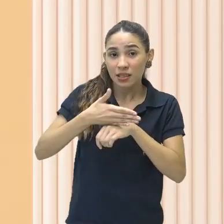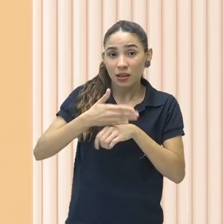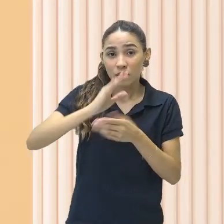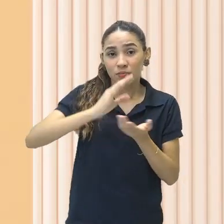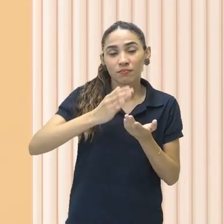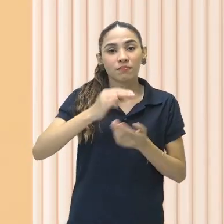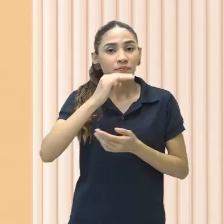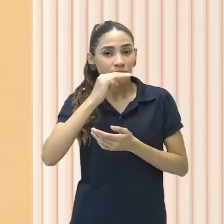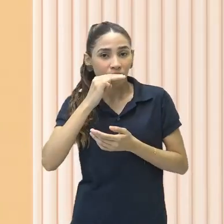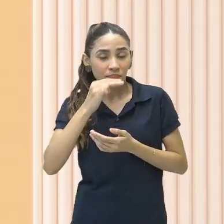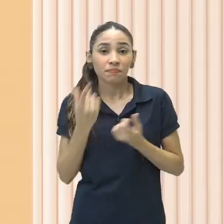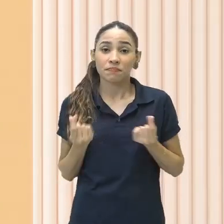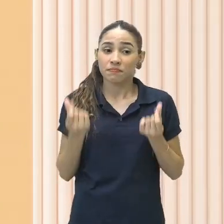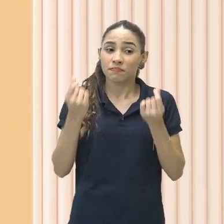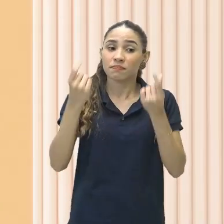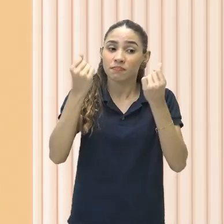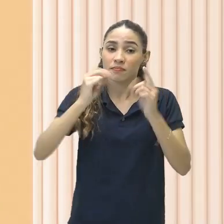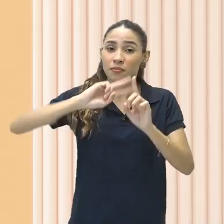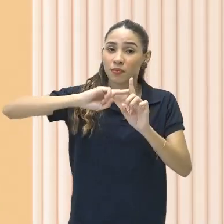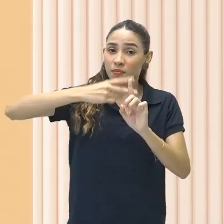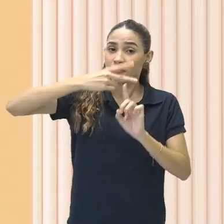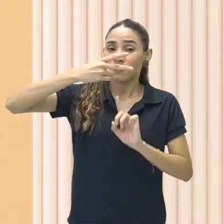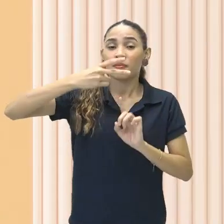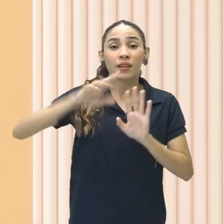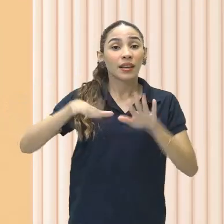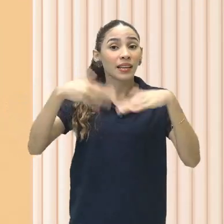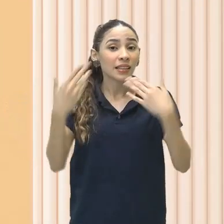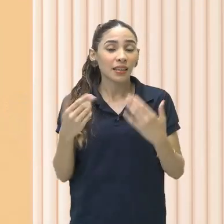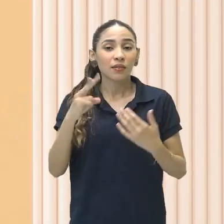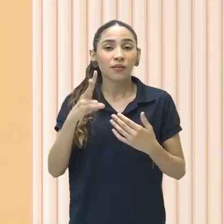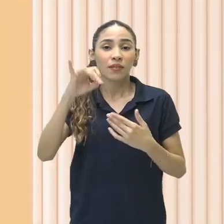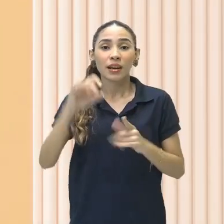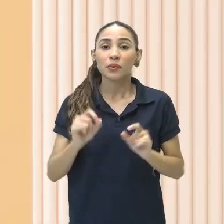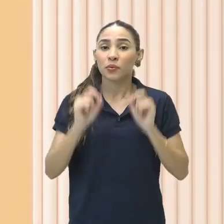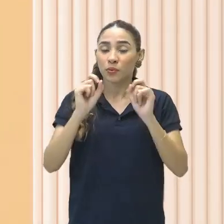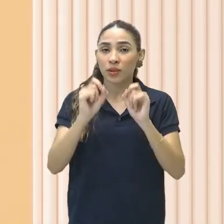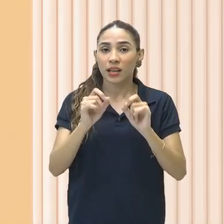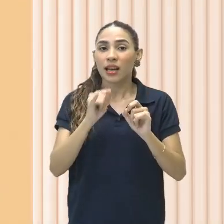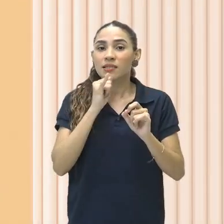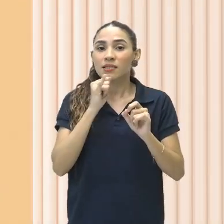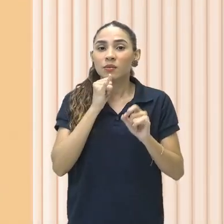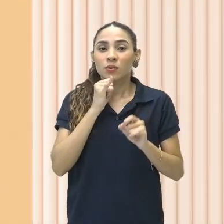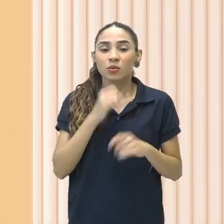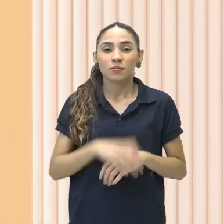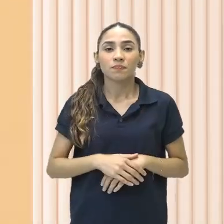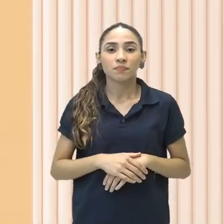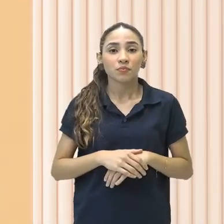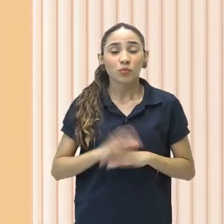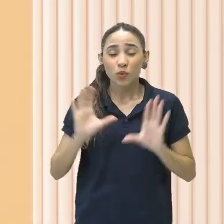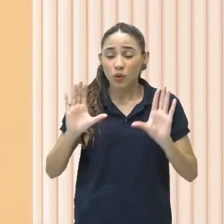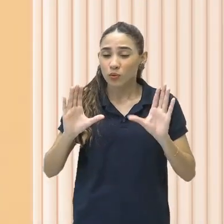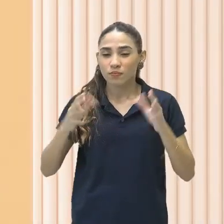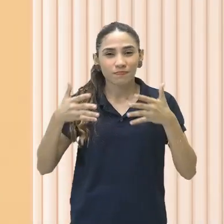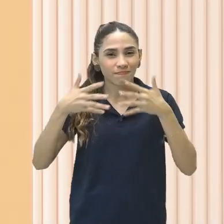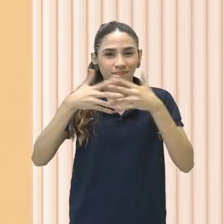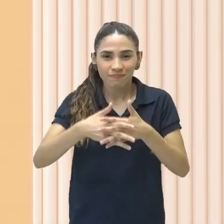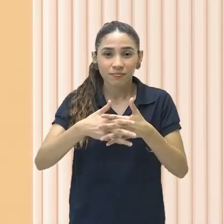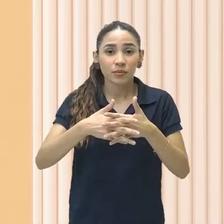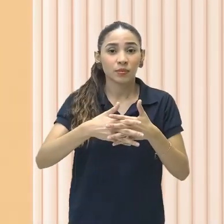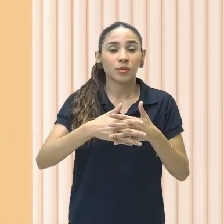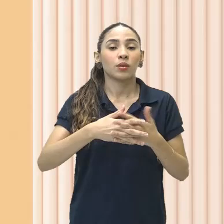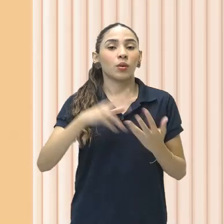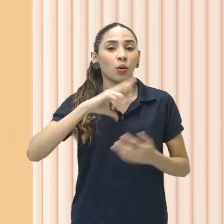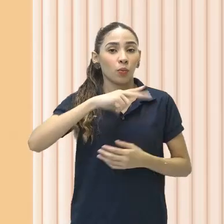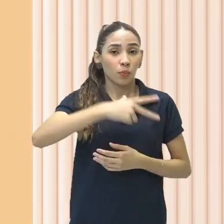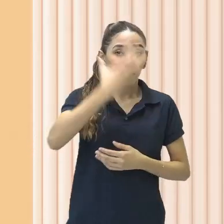da cana-de-açúcar. Então, esse ponto, né, vai ser, vamos dizer assim, uma zona de conflito entre a coroa